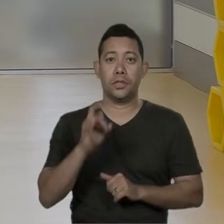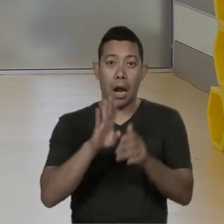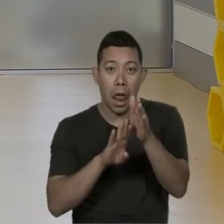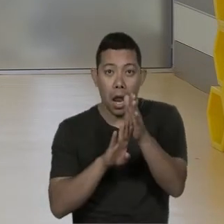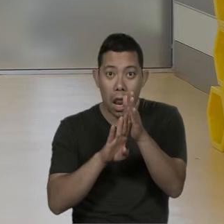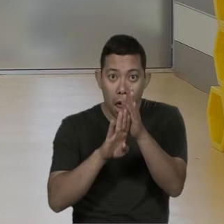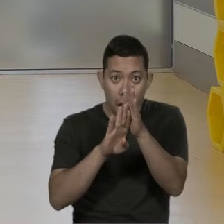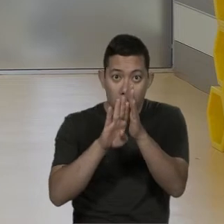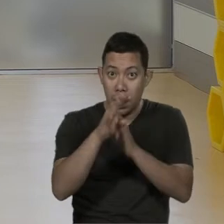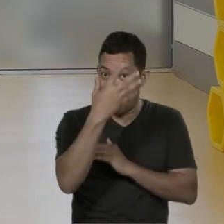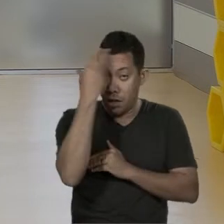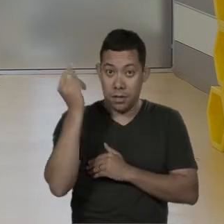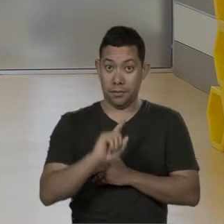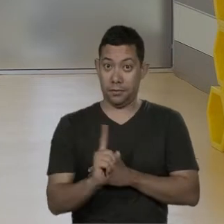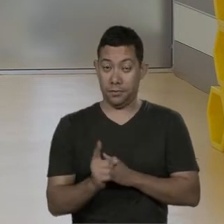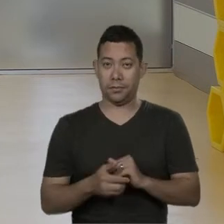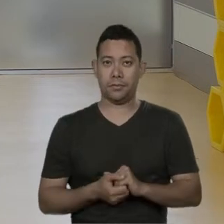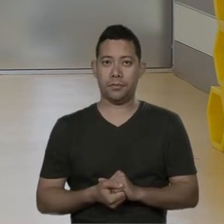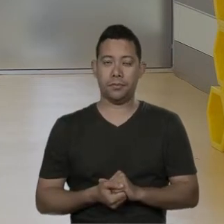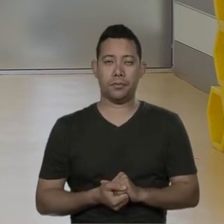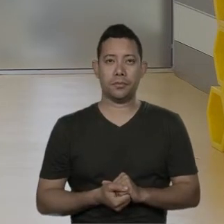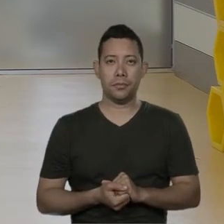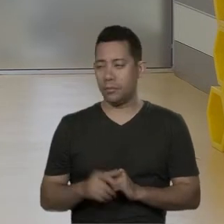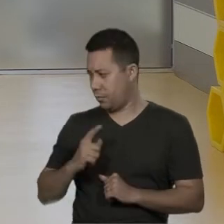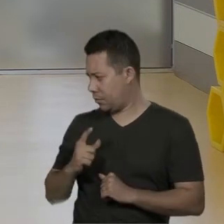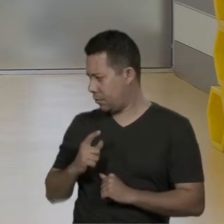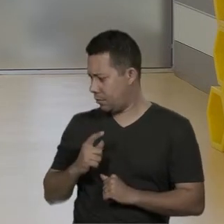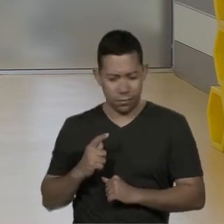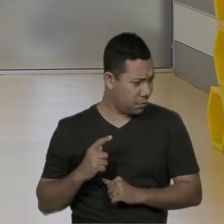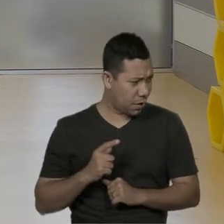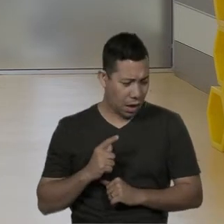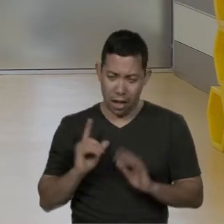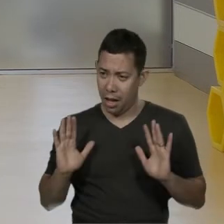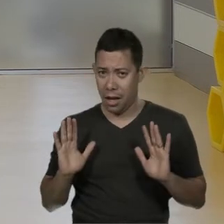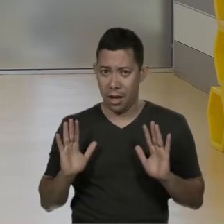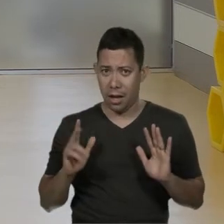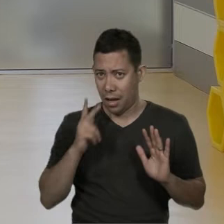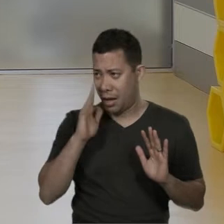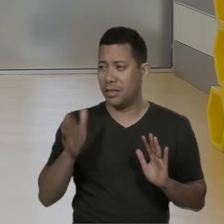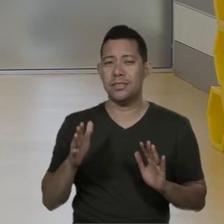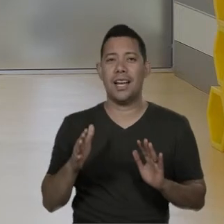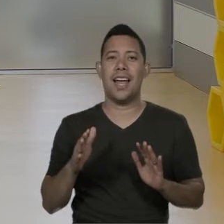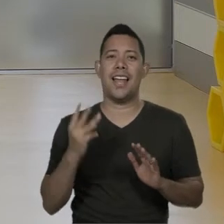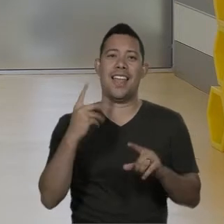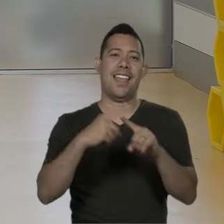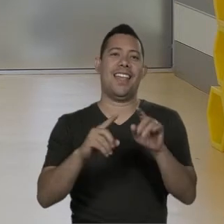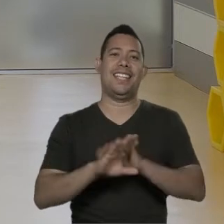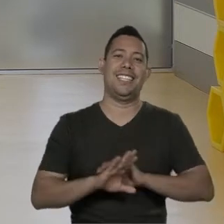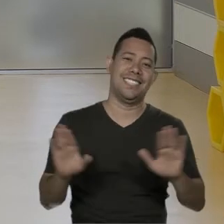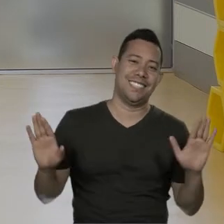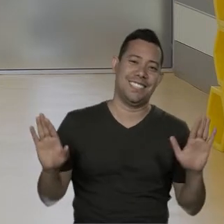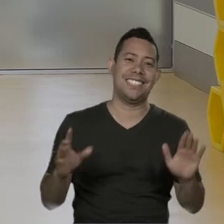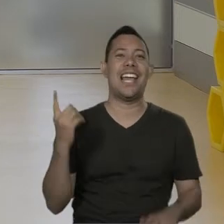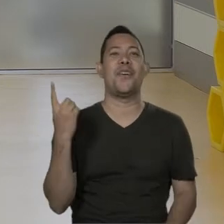subida, lembra? Não esquece. Não, tem. Já subimos 3 vezes. Já subimos. É. Essa